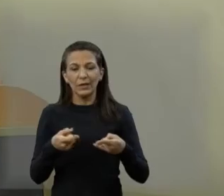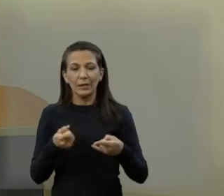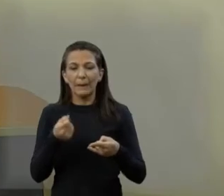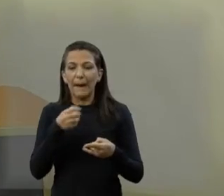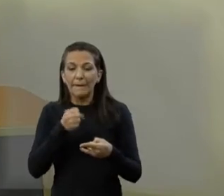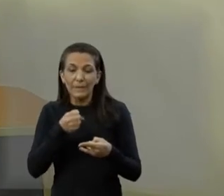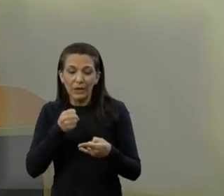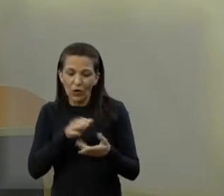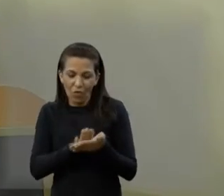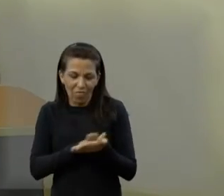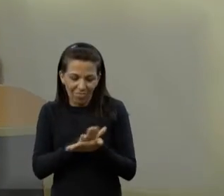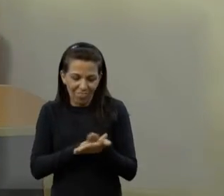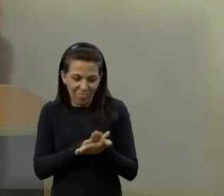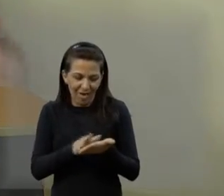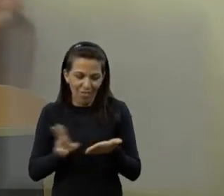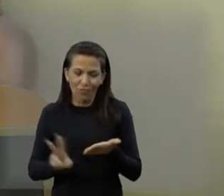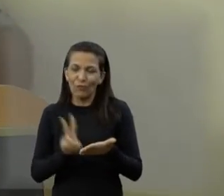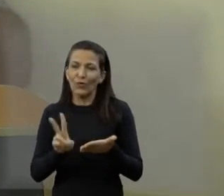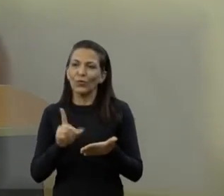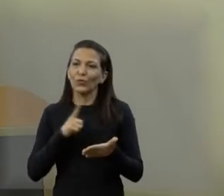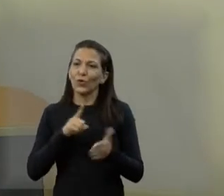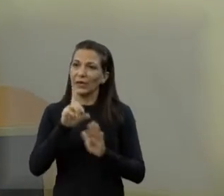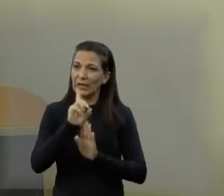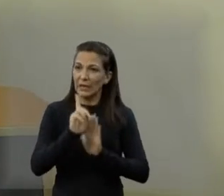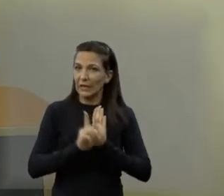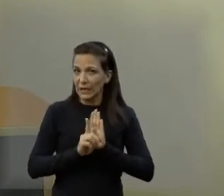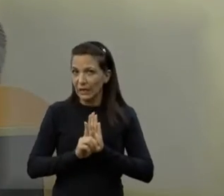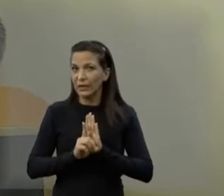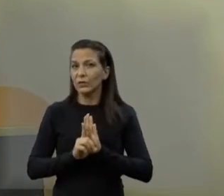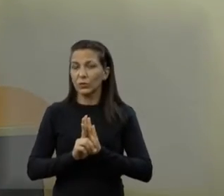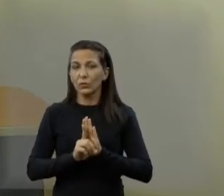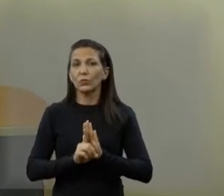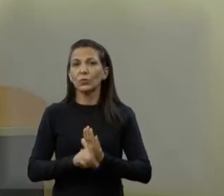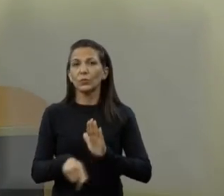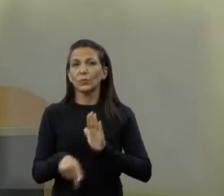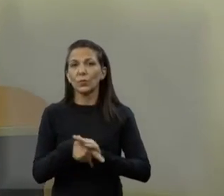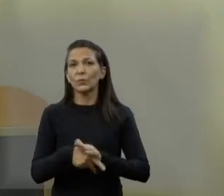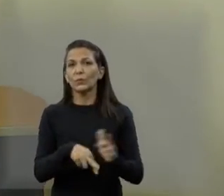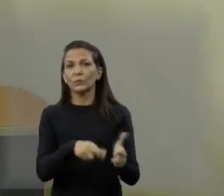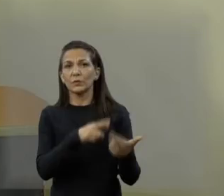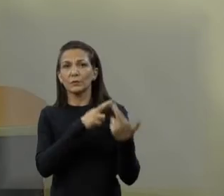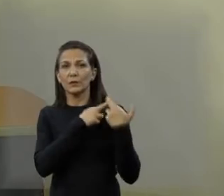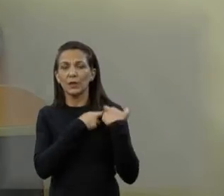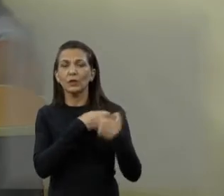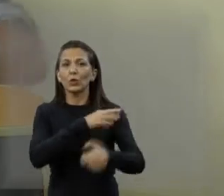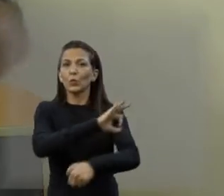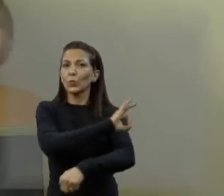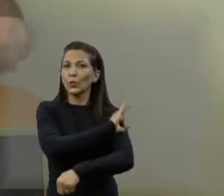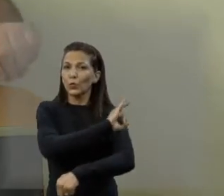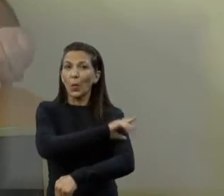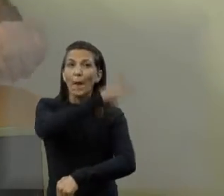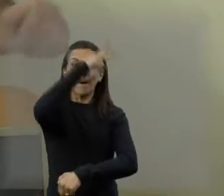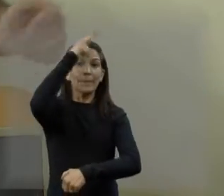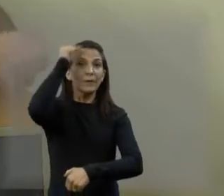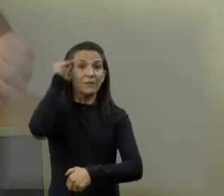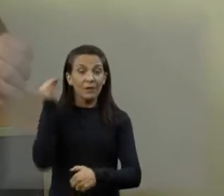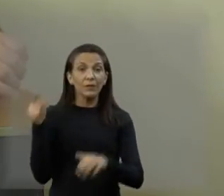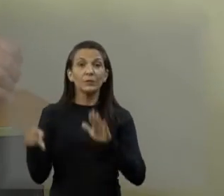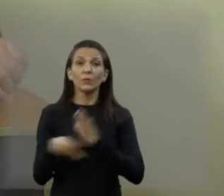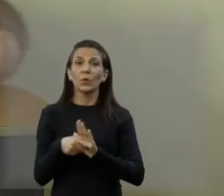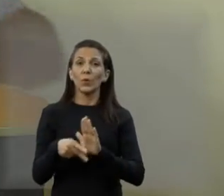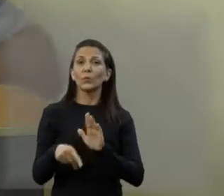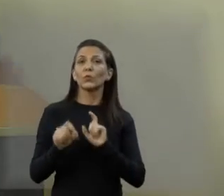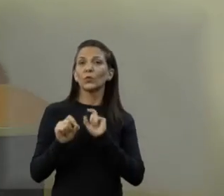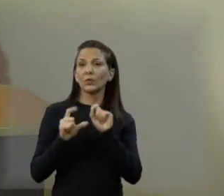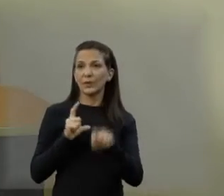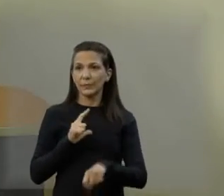é uma coisa que acontece né então a questão do Decreto é uma prerrogativa do prefeito do executivo de fazer tal determinação eu gostaria